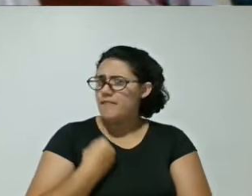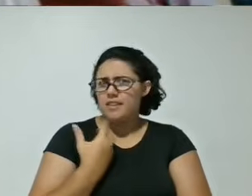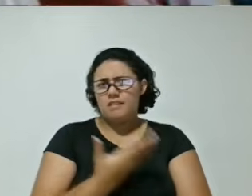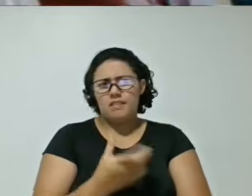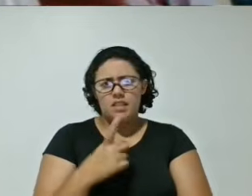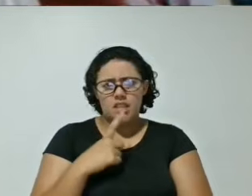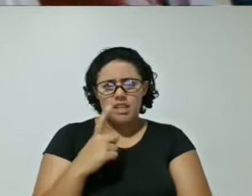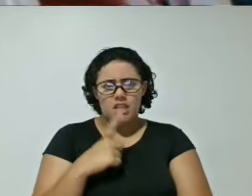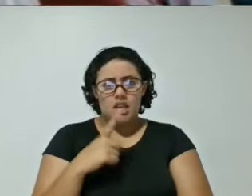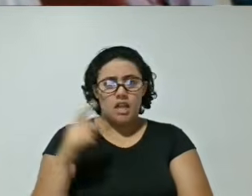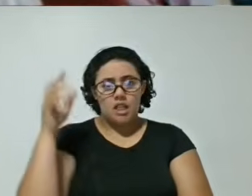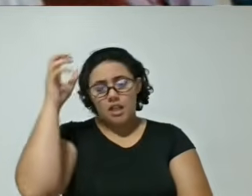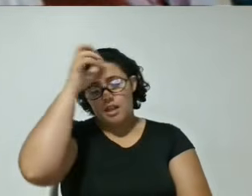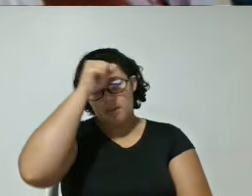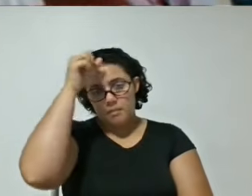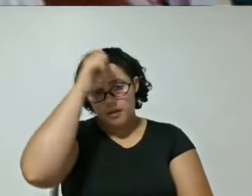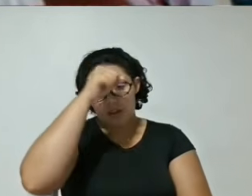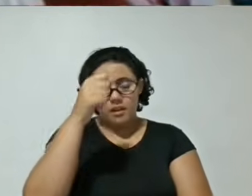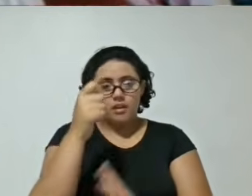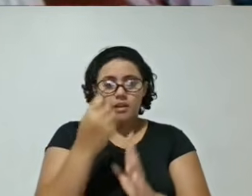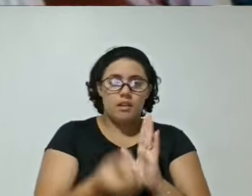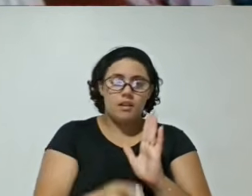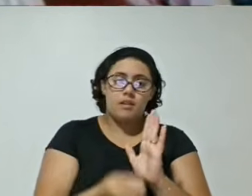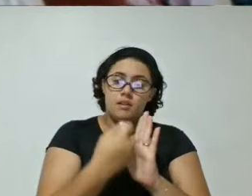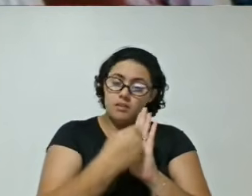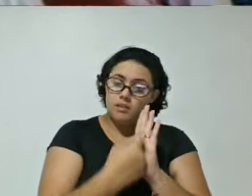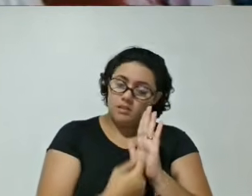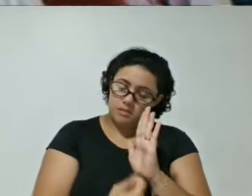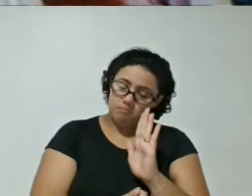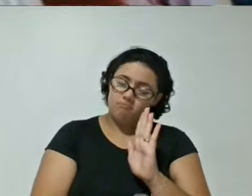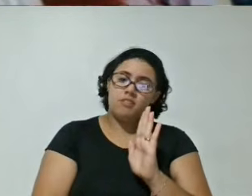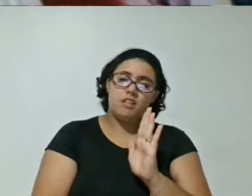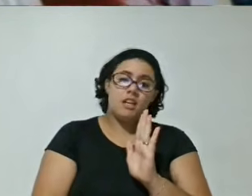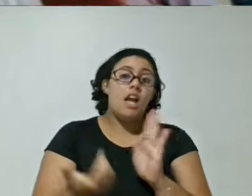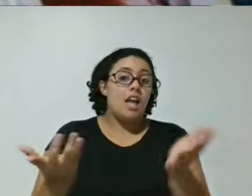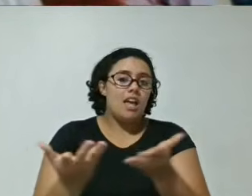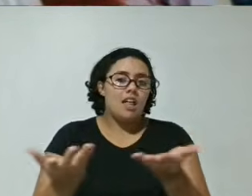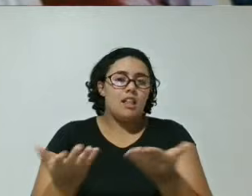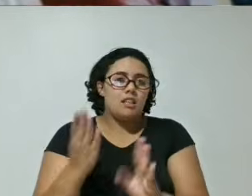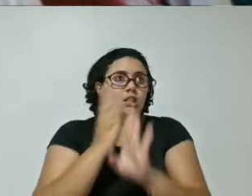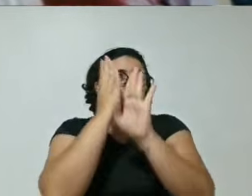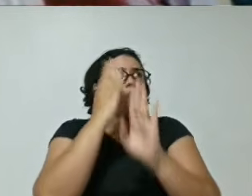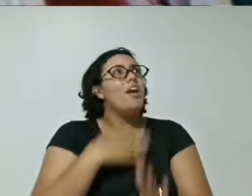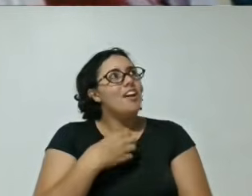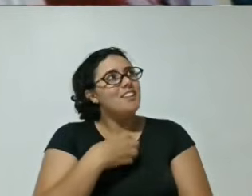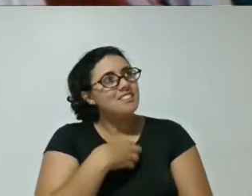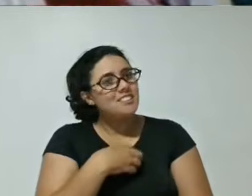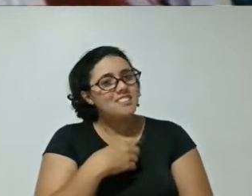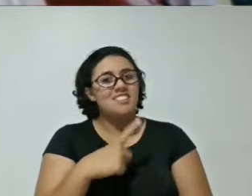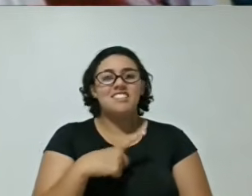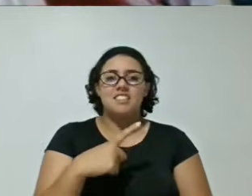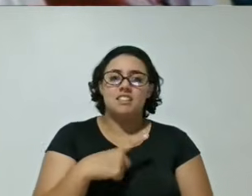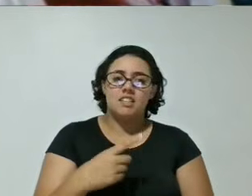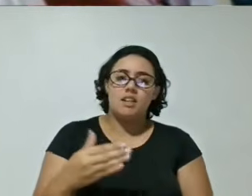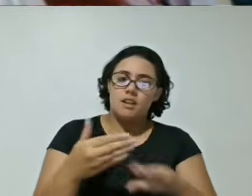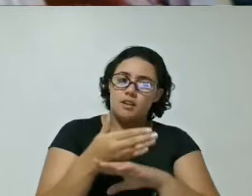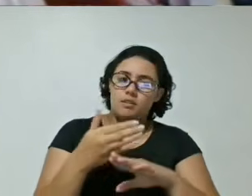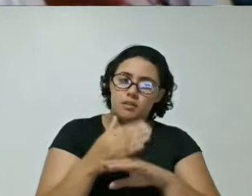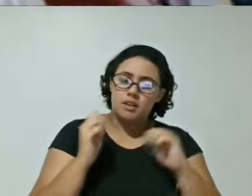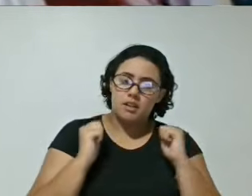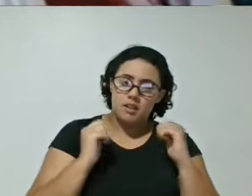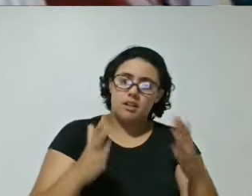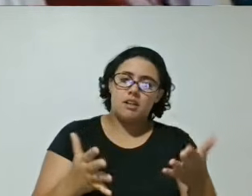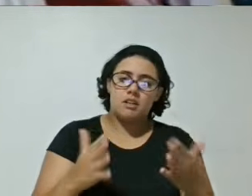Ali ela aprendeu a compor, ela se descobriu compositora, ali ela frequentou as ações da Escola Livre de Artes